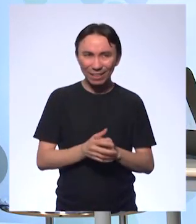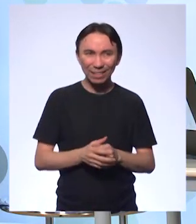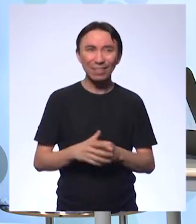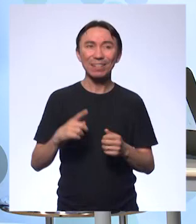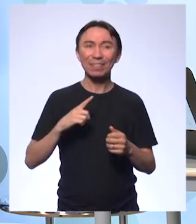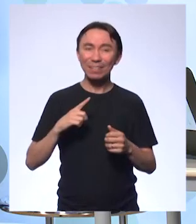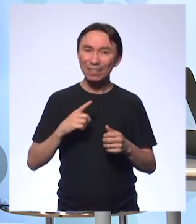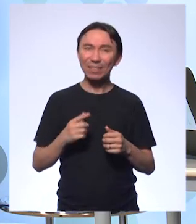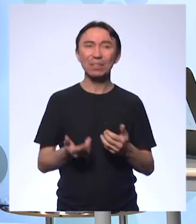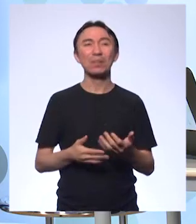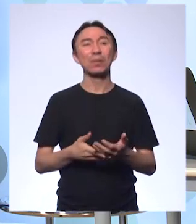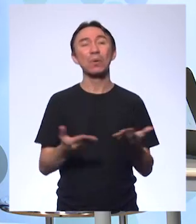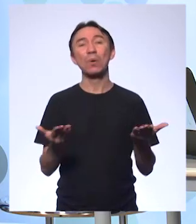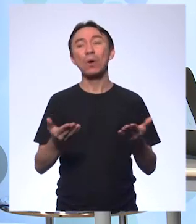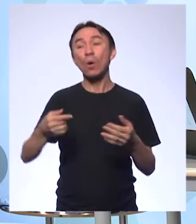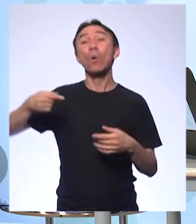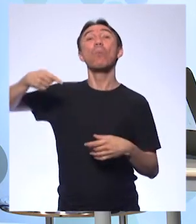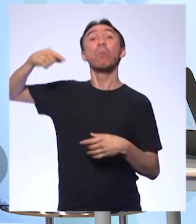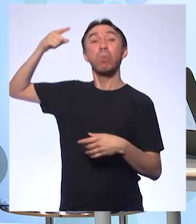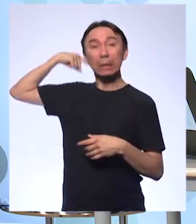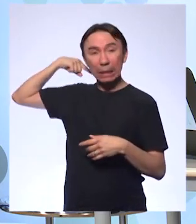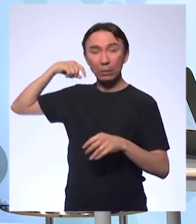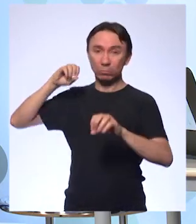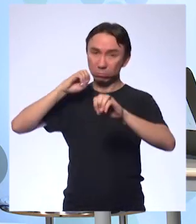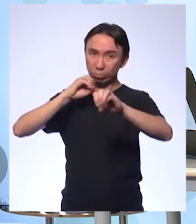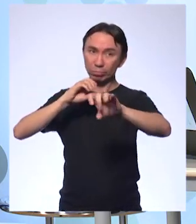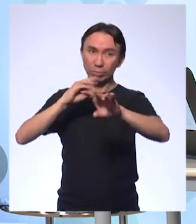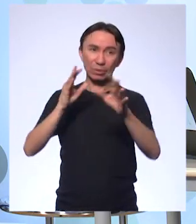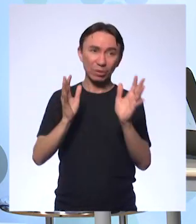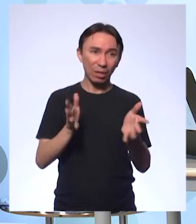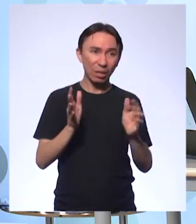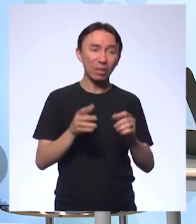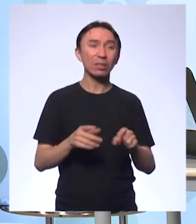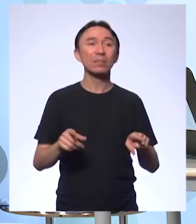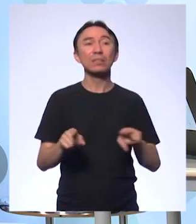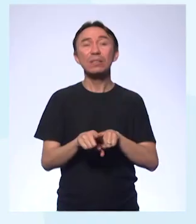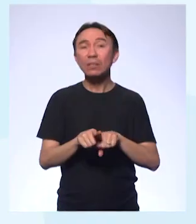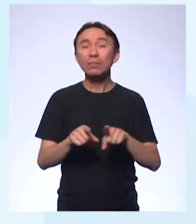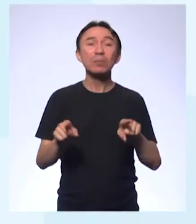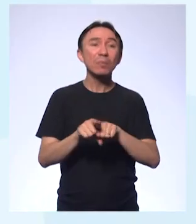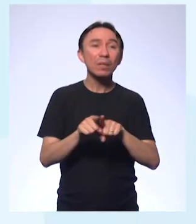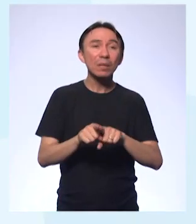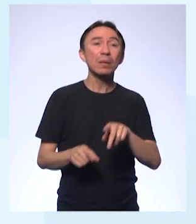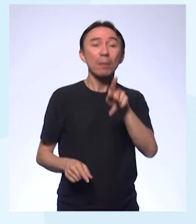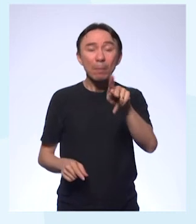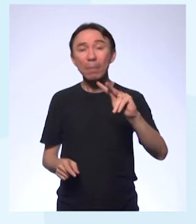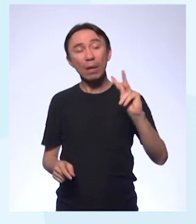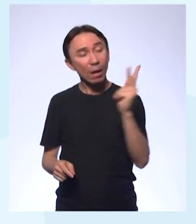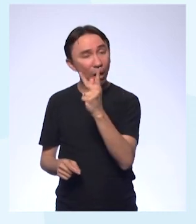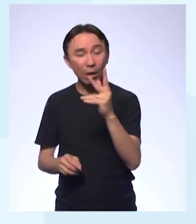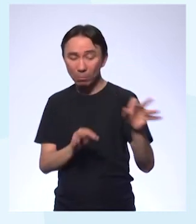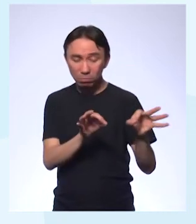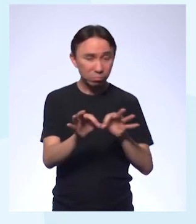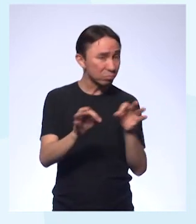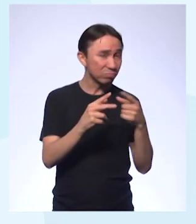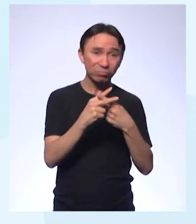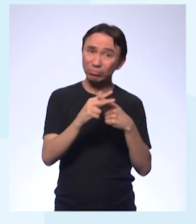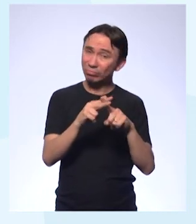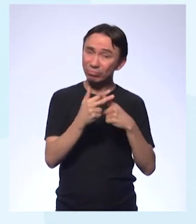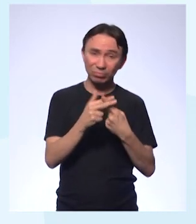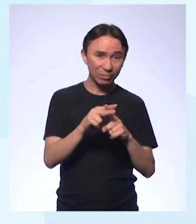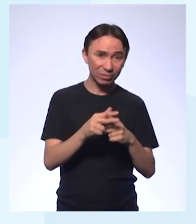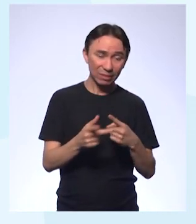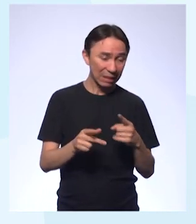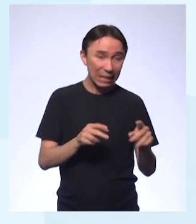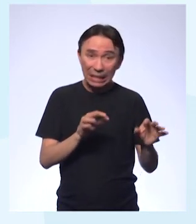nós não trabalhamos hoje, mas falamos na aula passada. E eu tenho que fazer a correção do pH. Se eu não fizer a correção do pH, a água fica imprópria